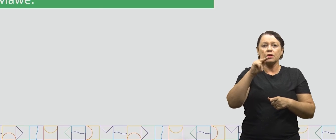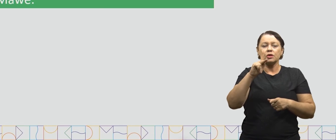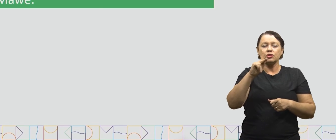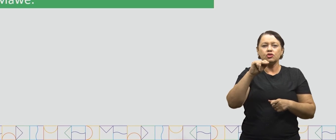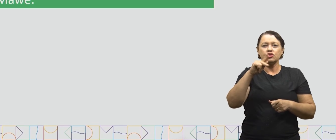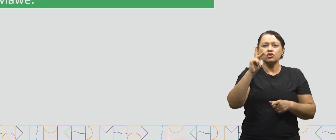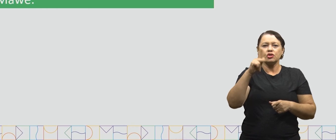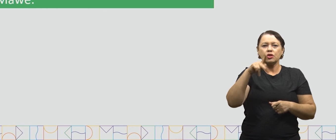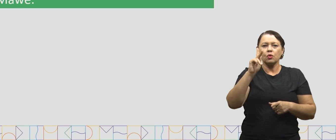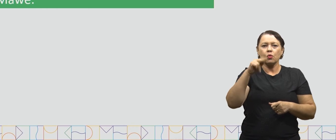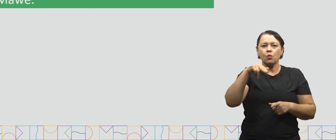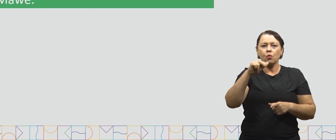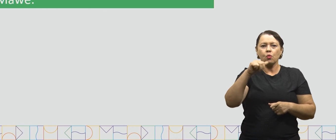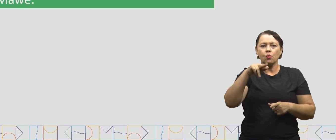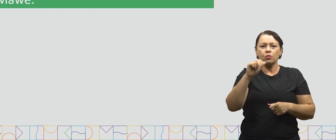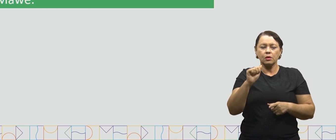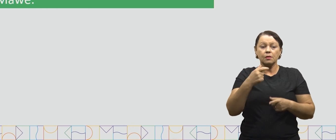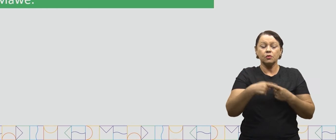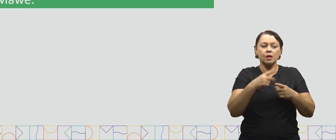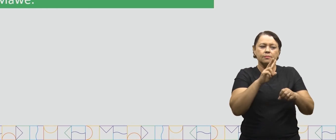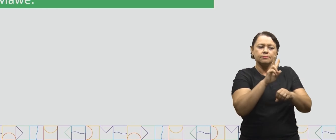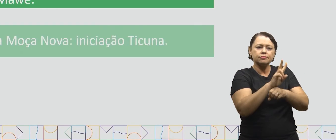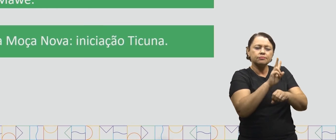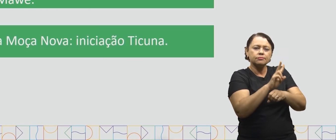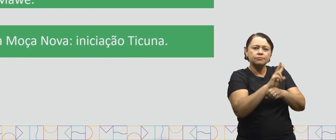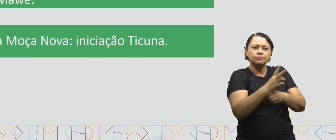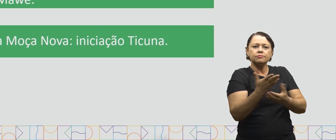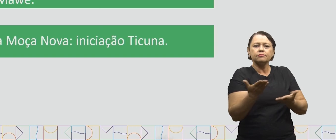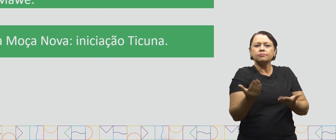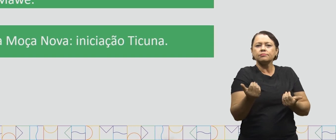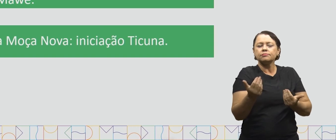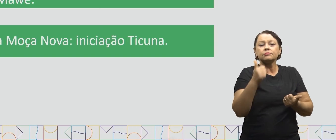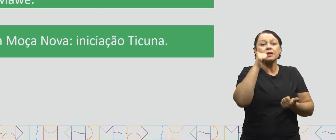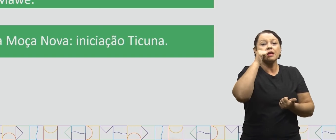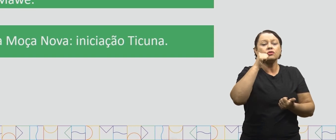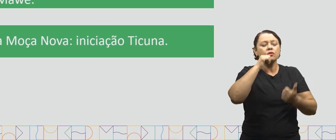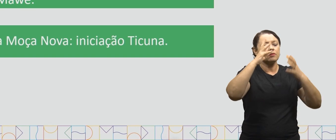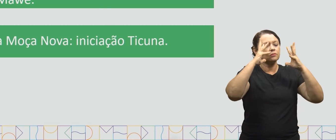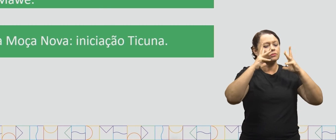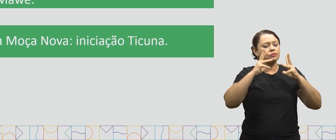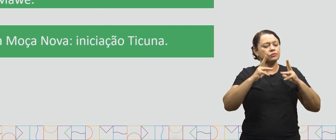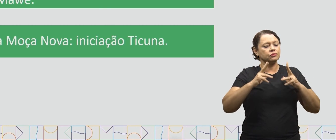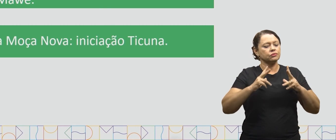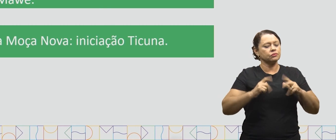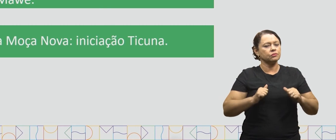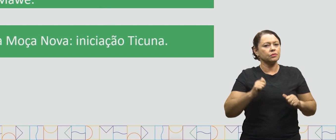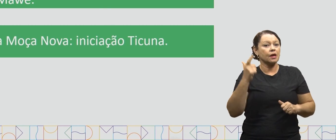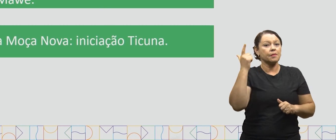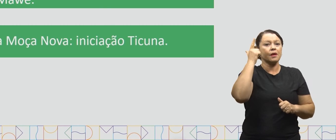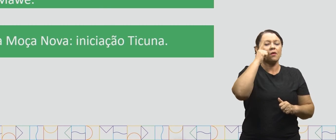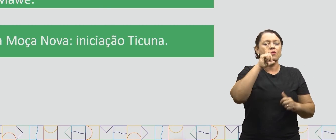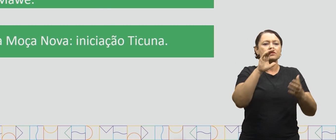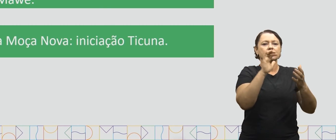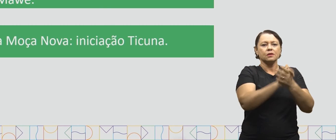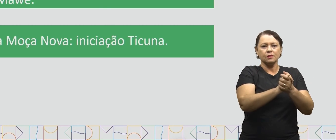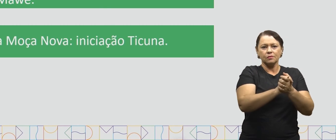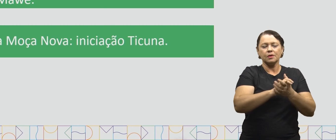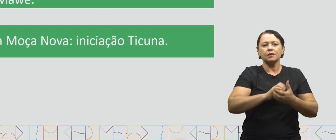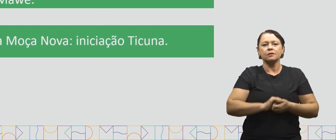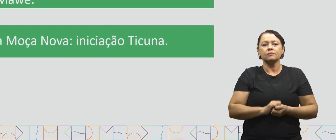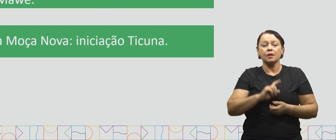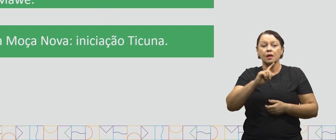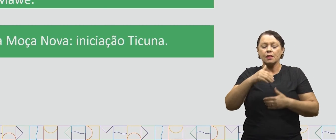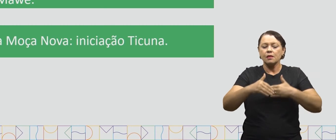de iniciação para a proteção das moças novas, além de purificá-las para merecerem um bom marido. Depois de todo